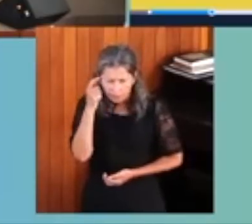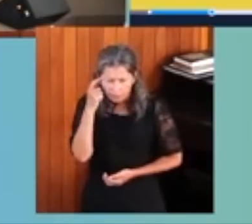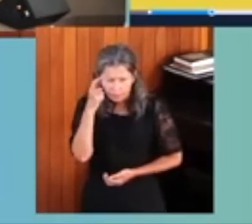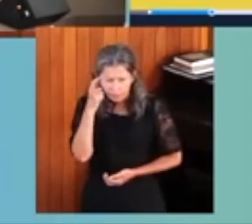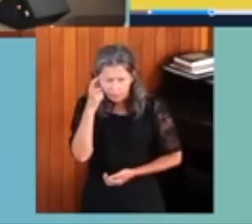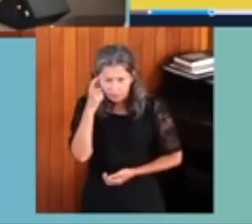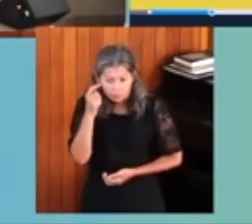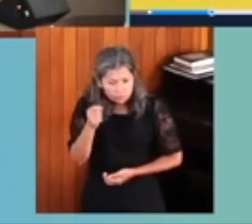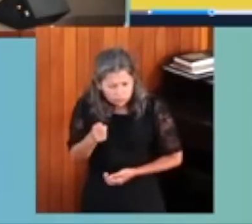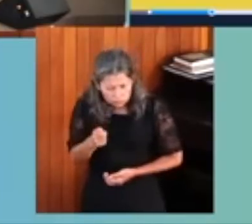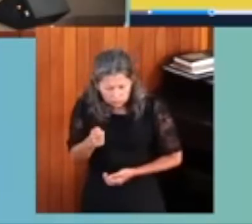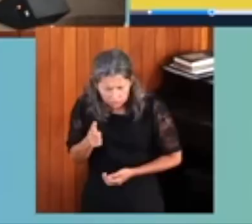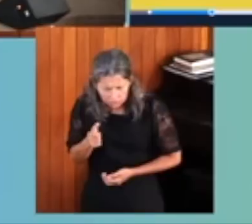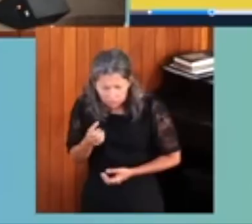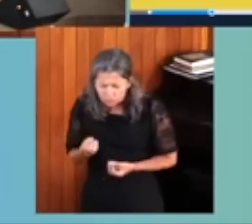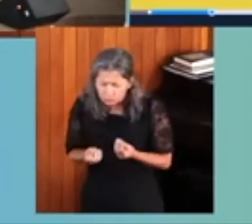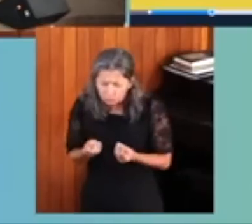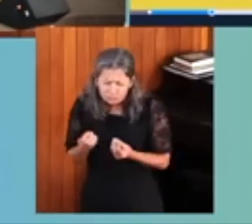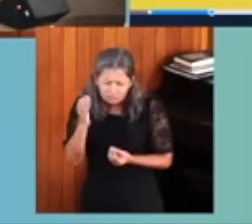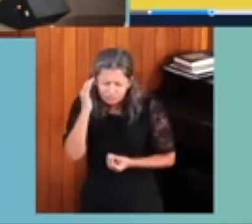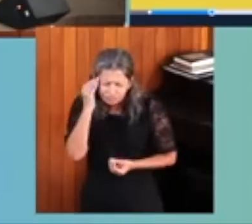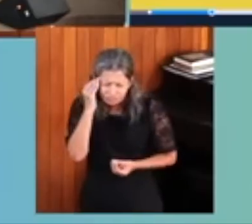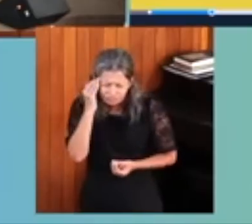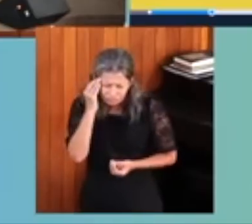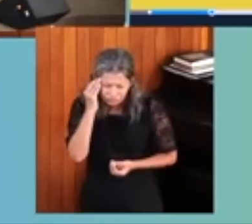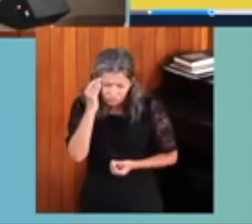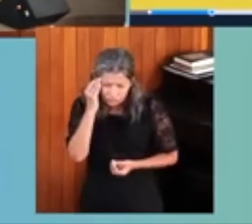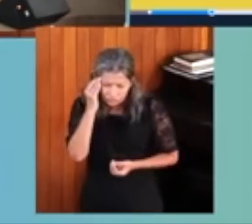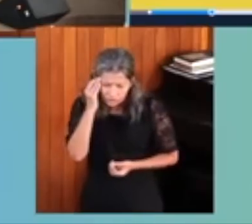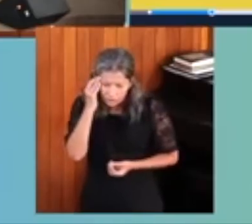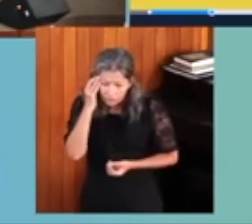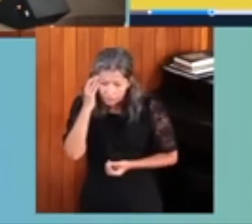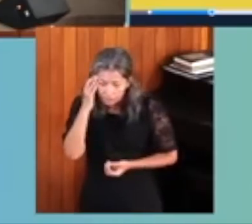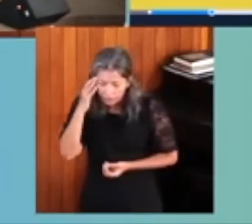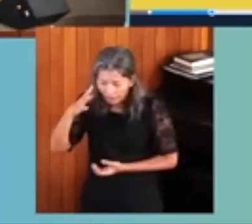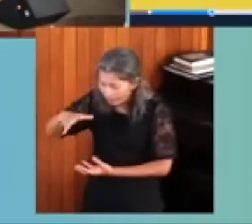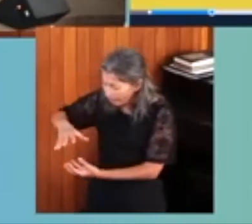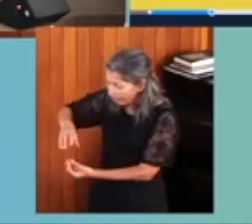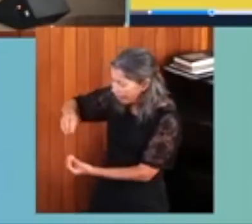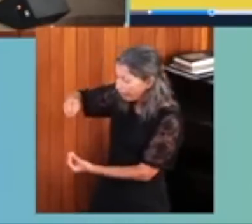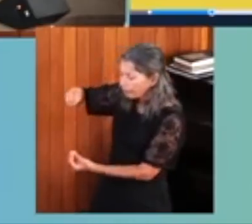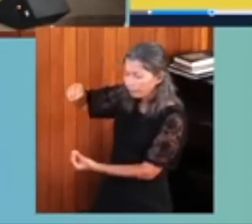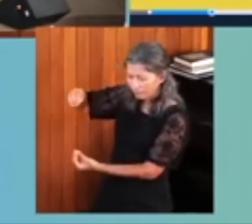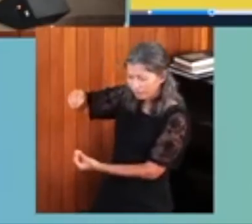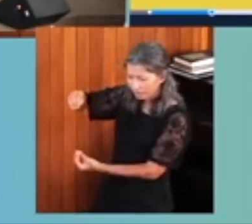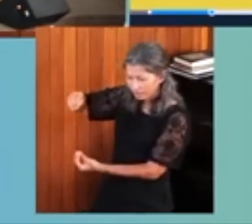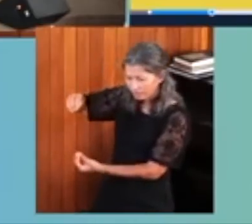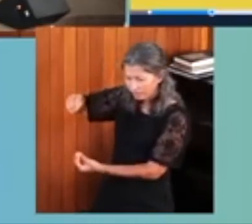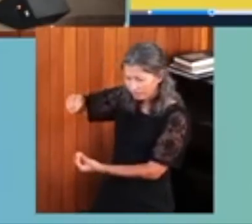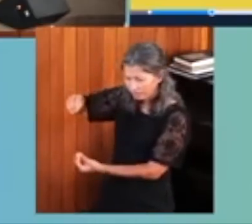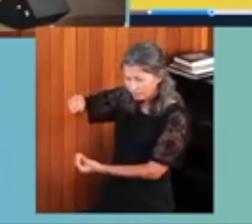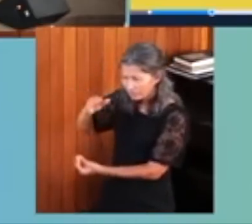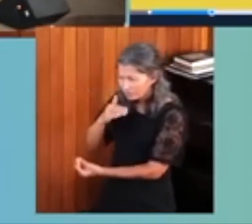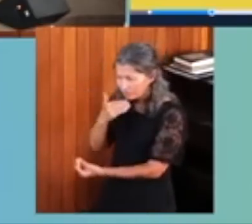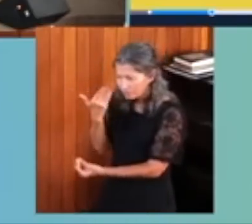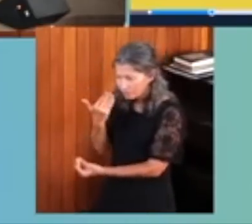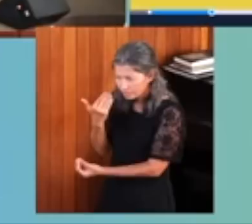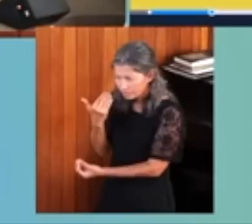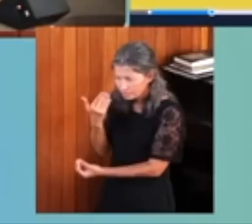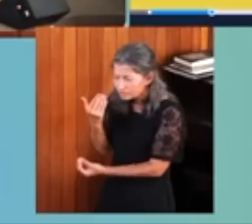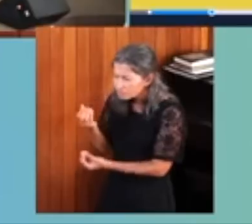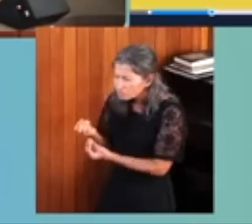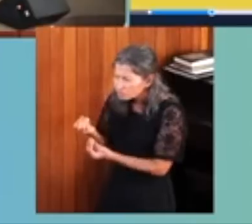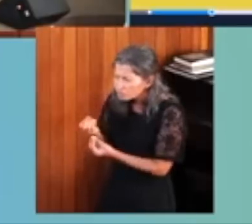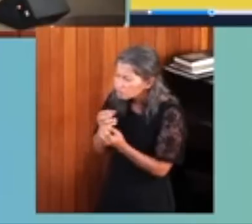né? Mas a gente não entende que as almas, né, a alma é a pessoa, e a pessoa quando morre ela fica no estado de inconsciência